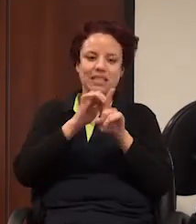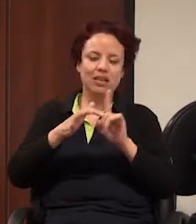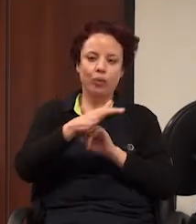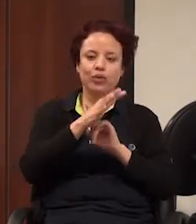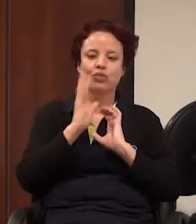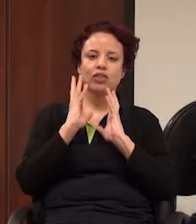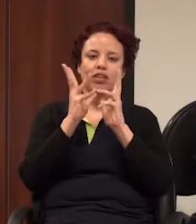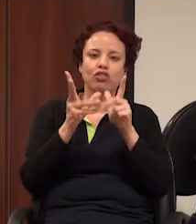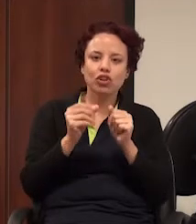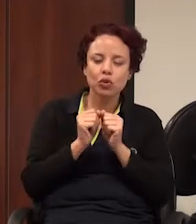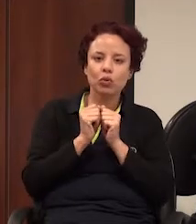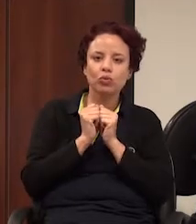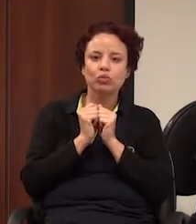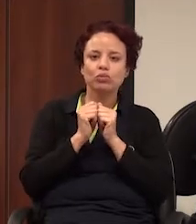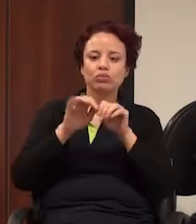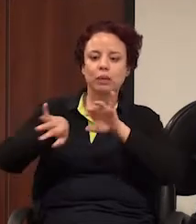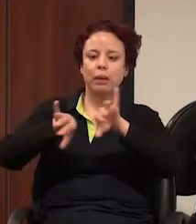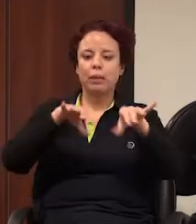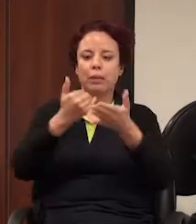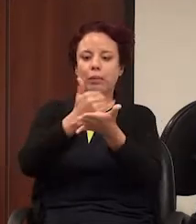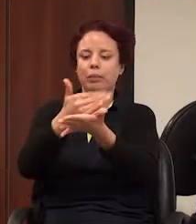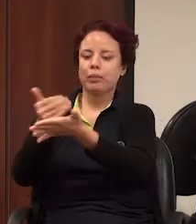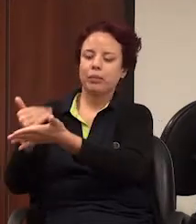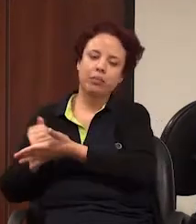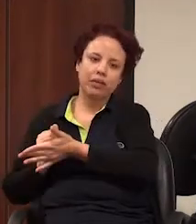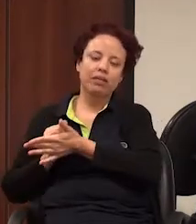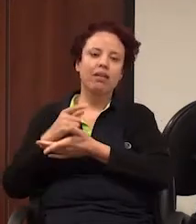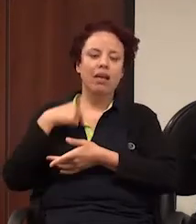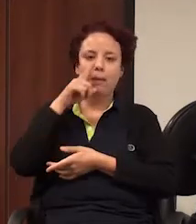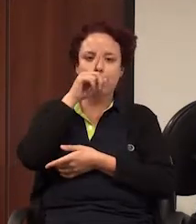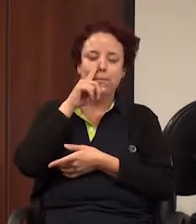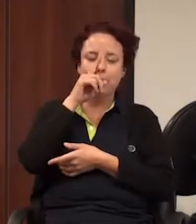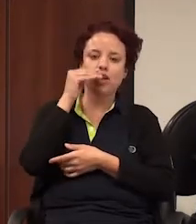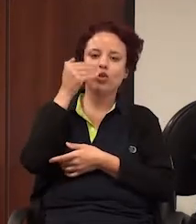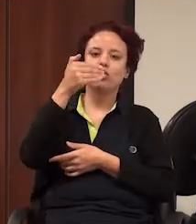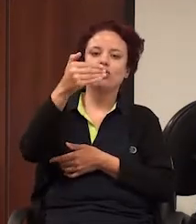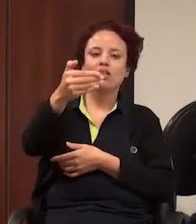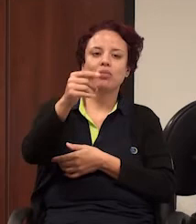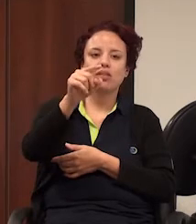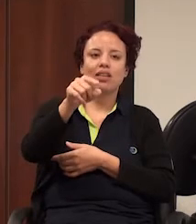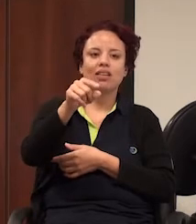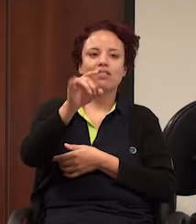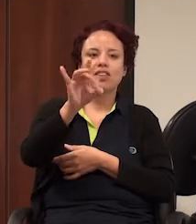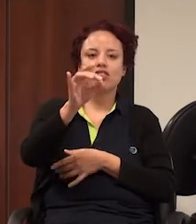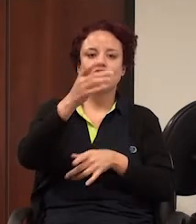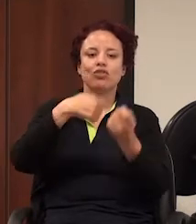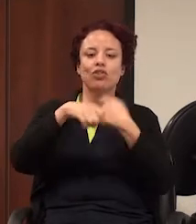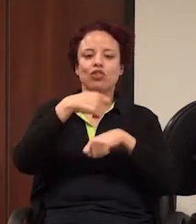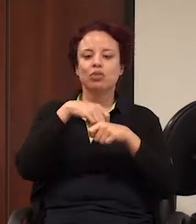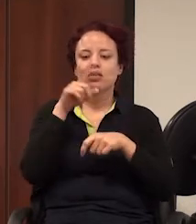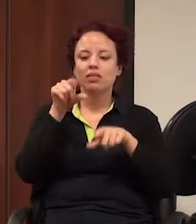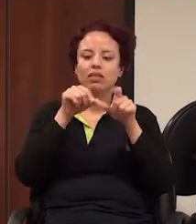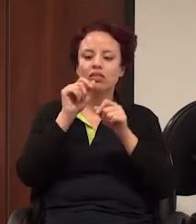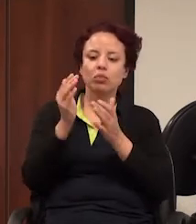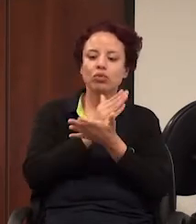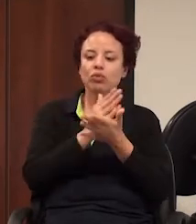que muito segmentada, a gente corre, né, um grande risco de lá na frente, enfim, só administrar exceções, né, e